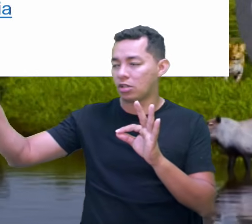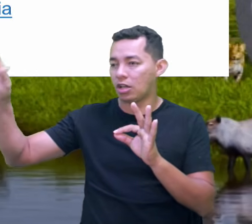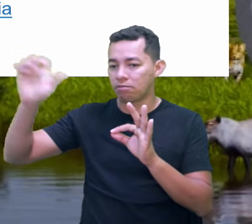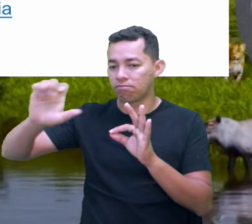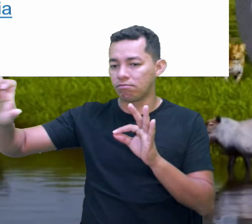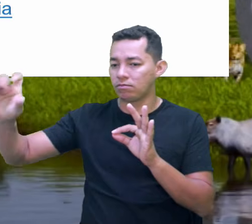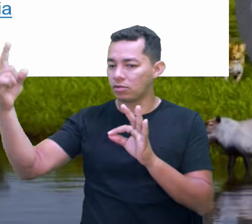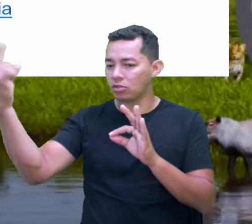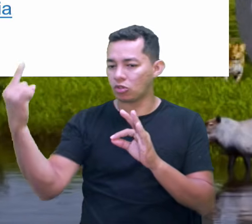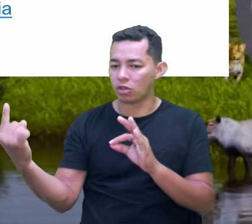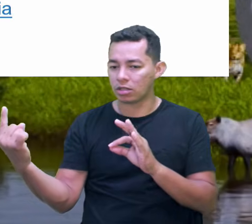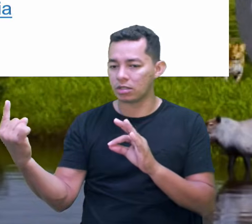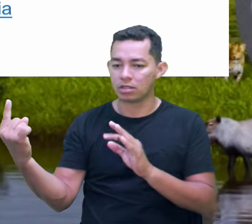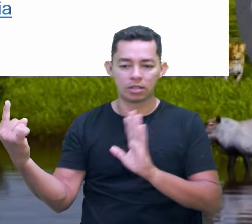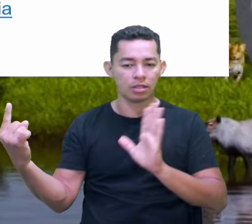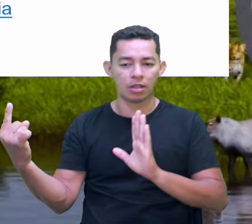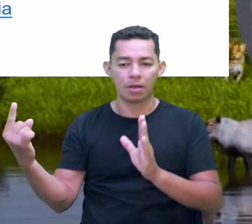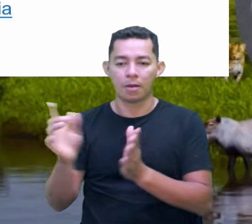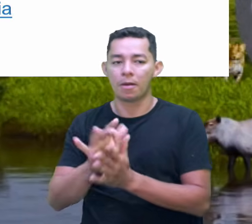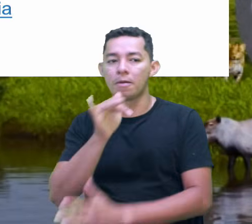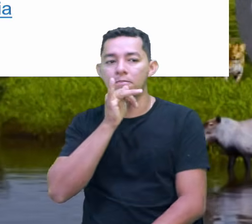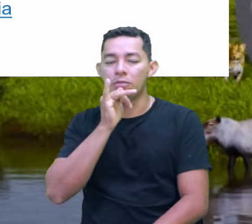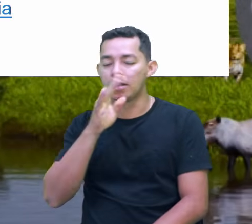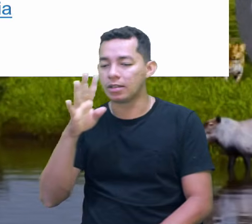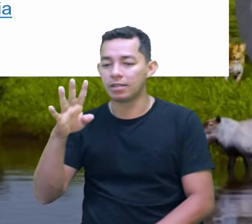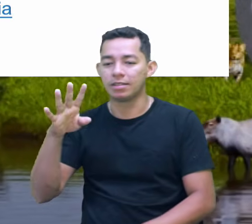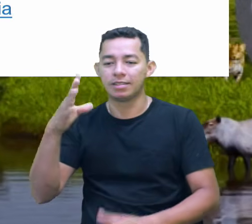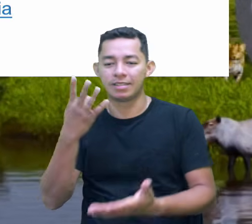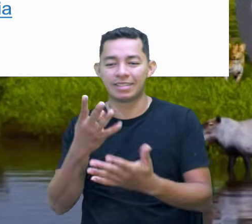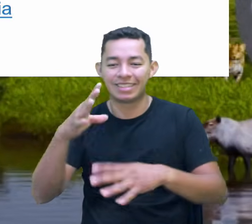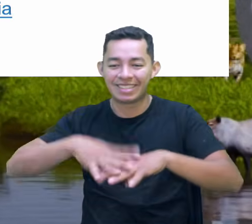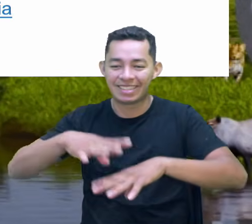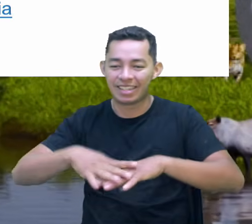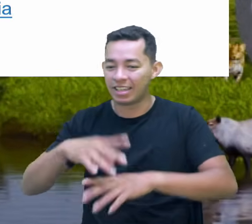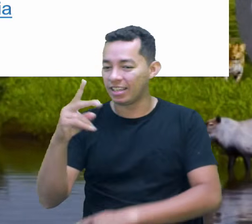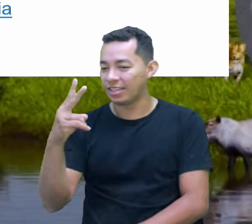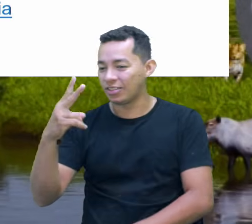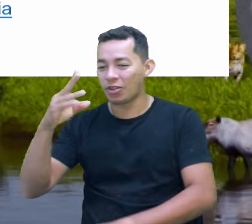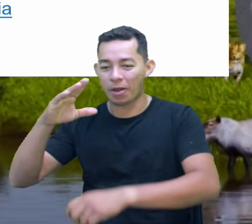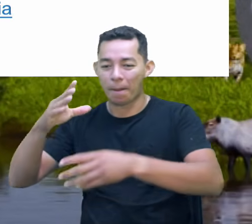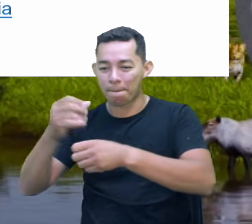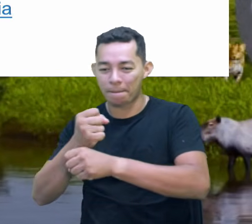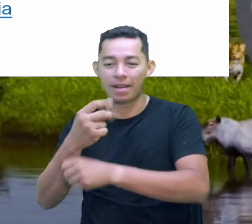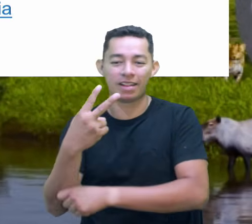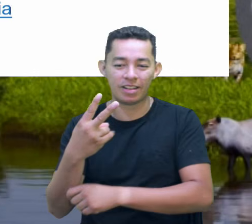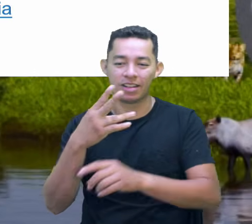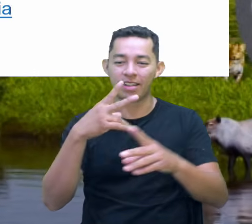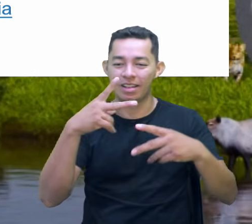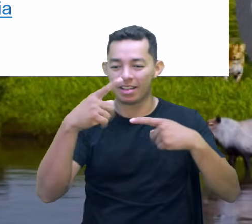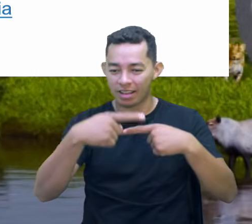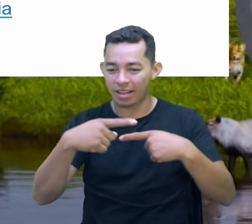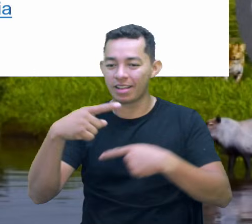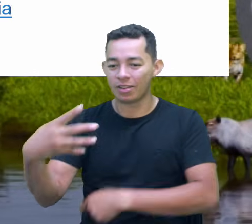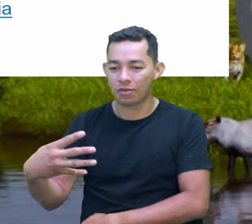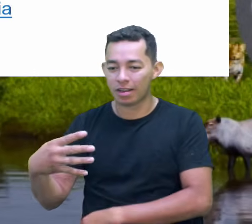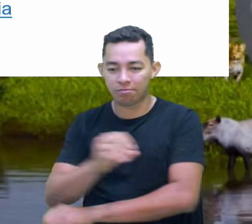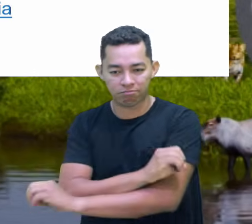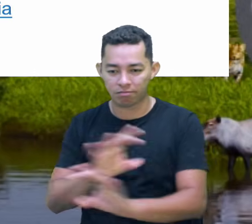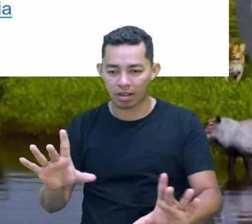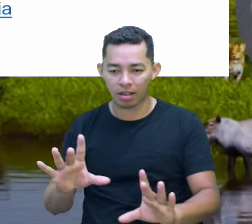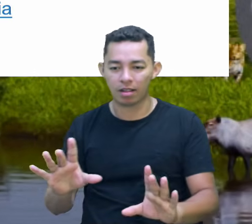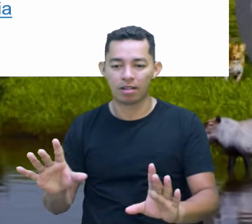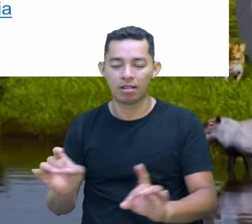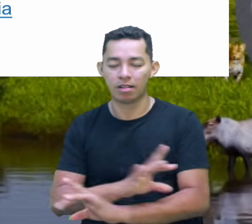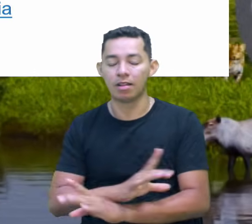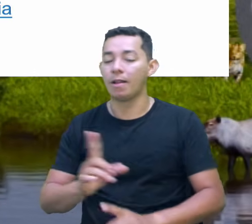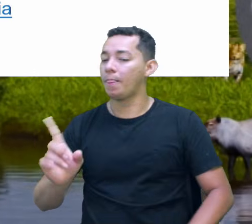é algo como matemática, 2 mais 2 são 4 e pronto. Não é exata desse jeito. Por quê? Porque